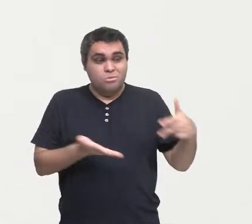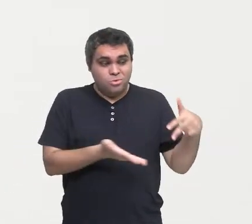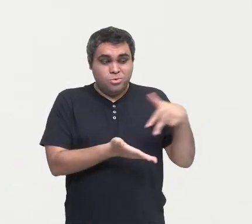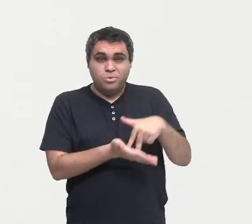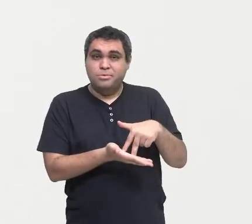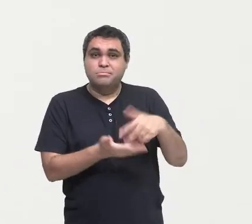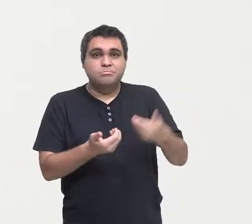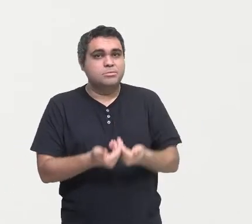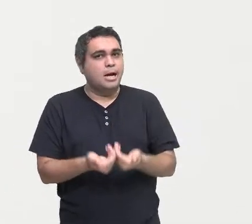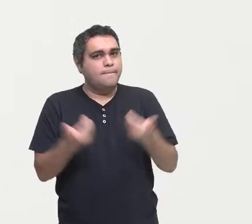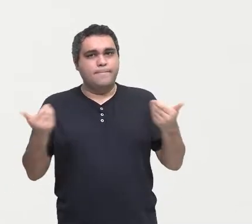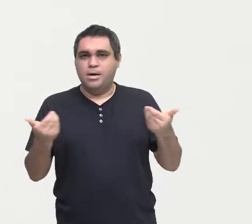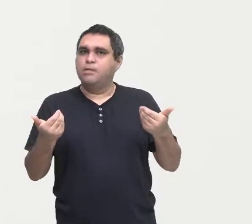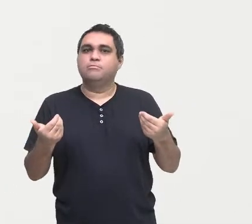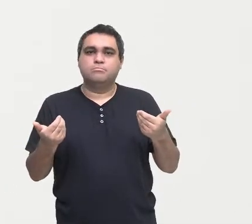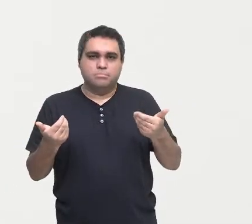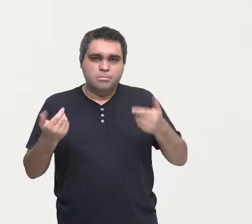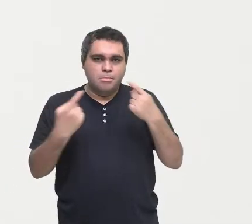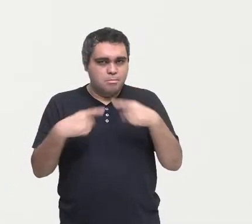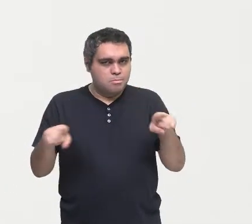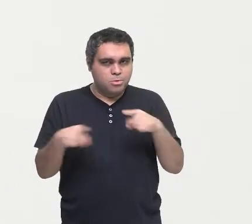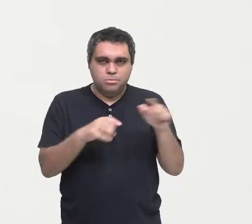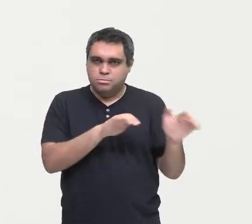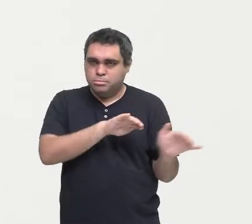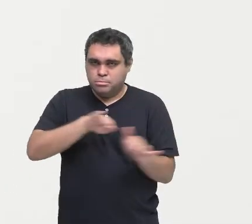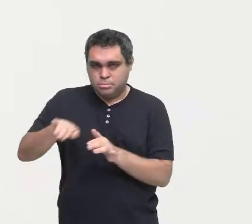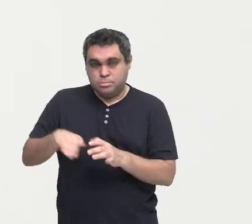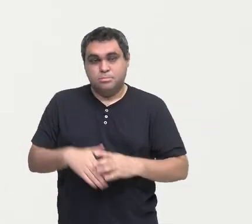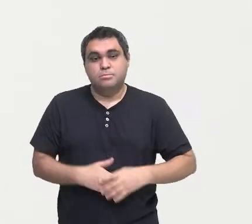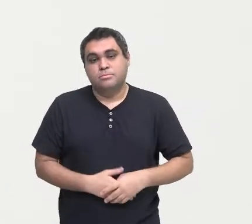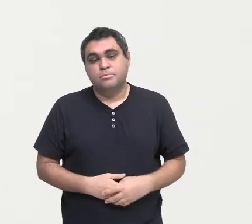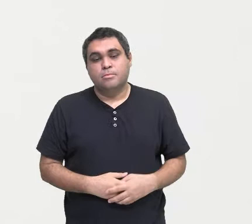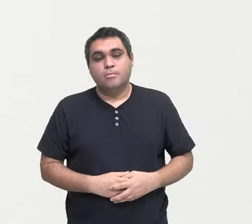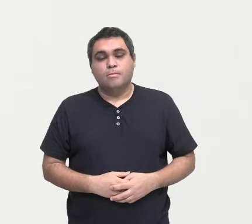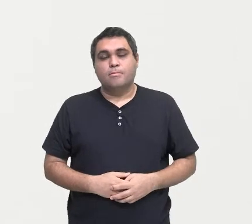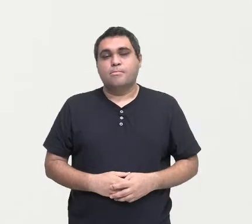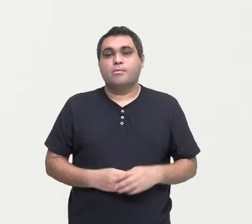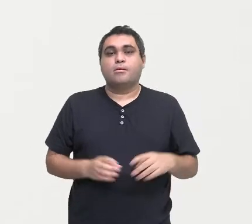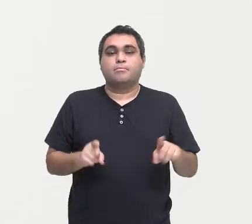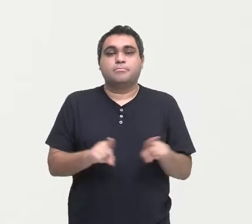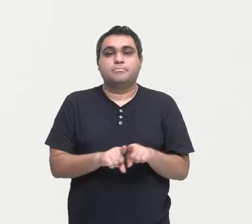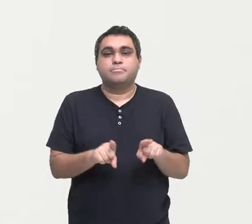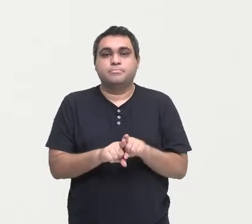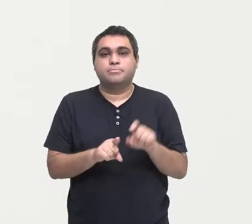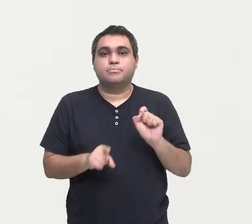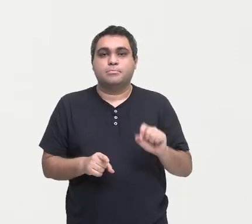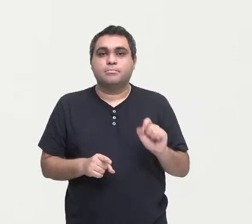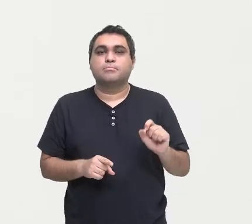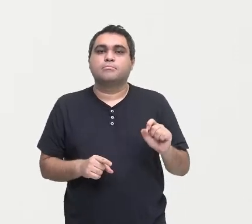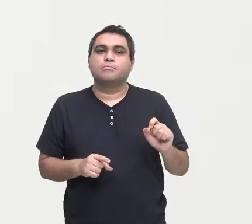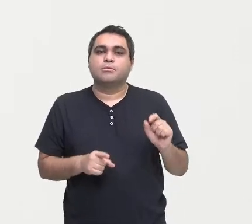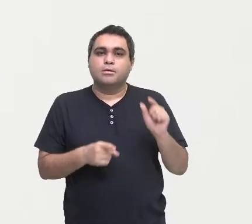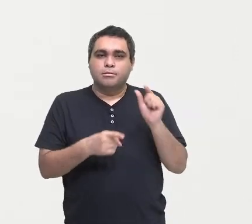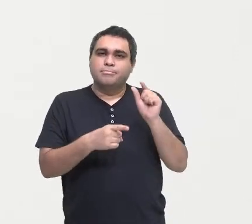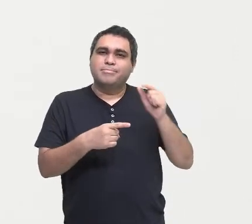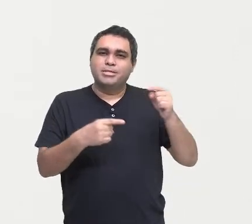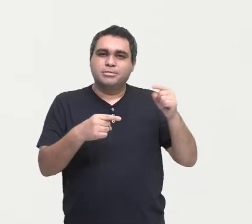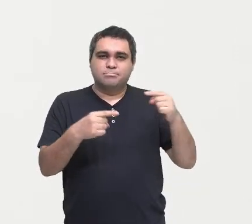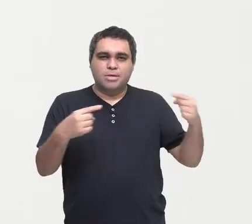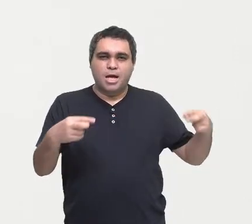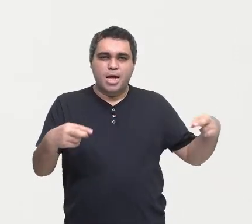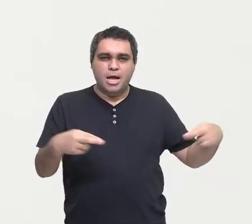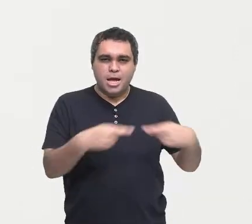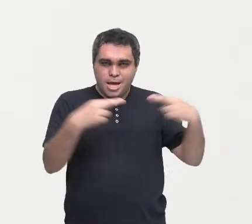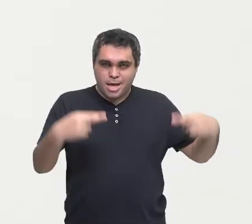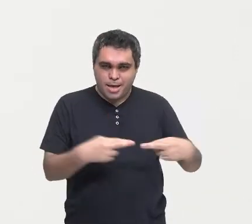haver ali uma separação entre poesia e música, vai haver presença de redondilhas, vai utilizar uso